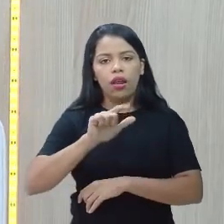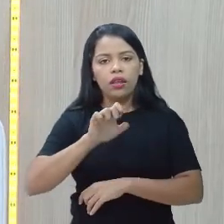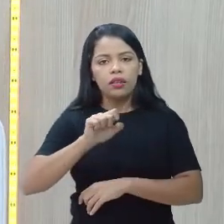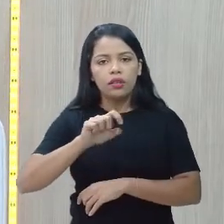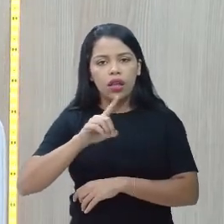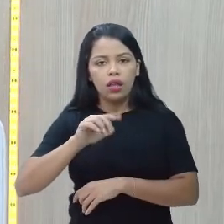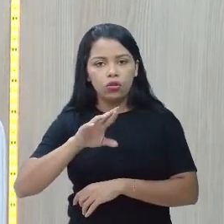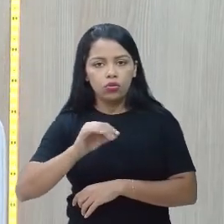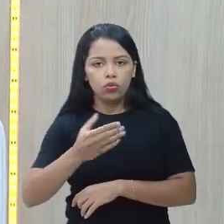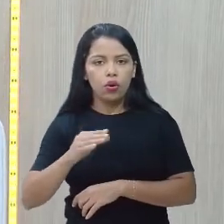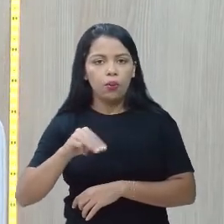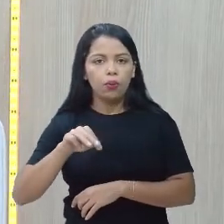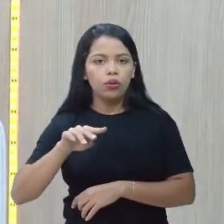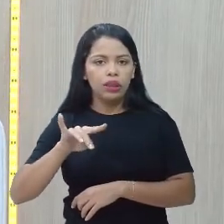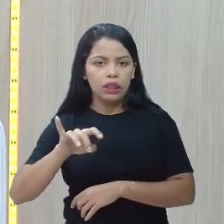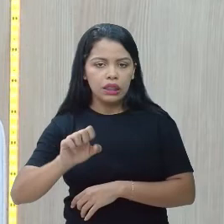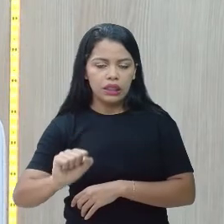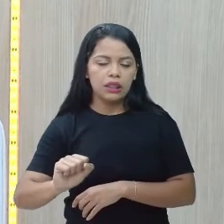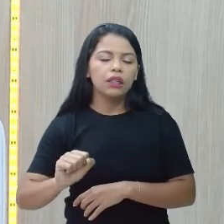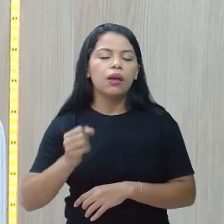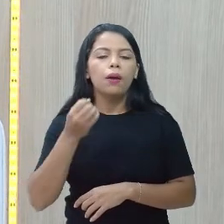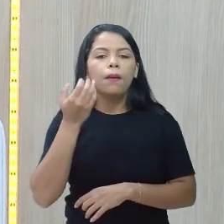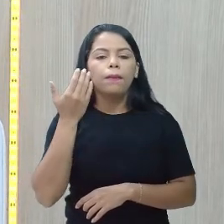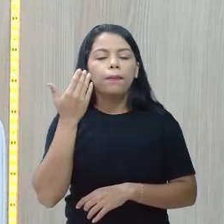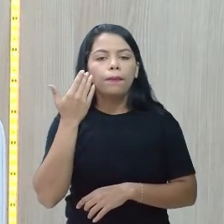Marcela, um beijo também.